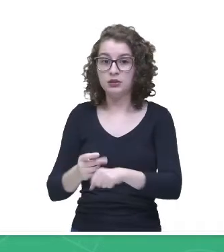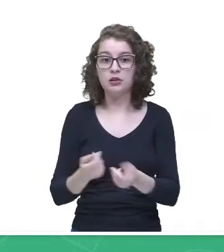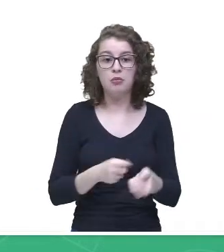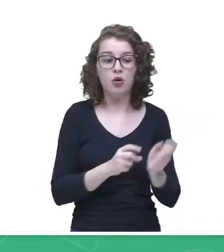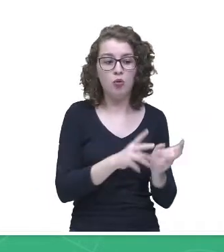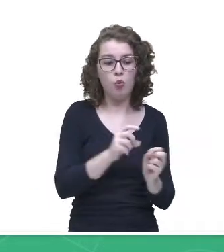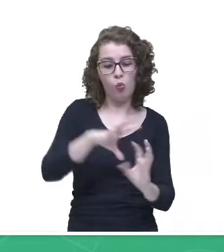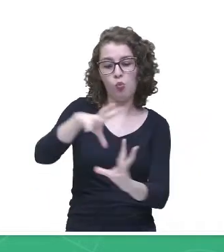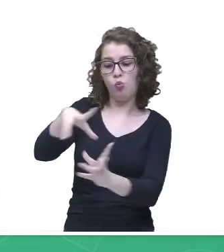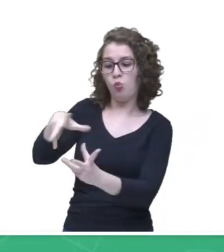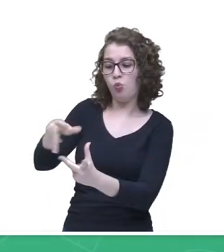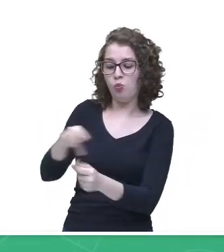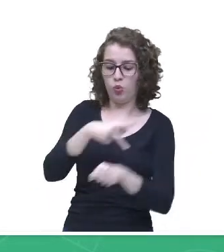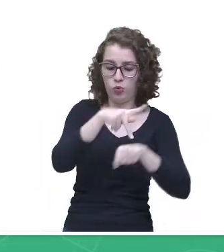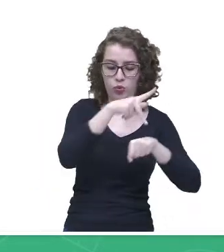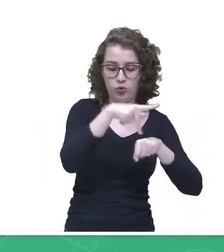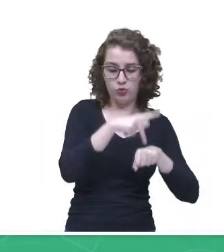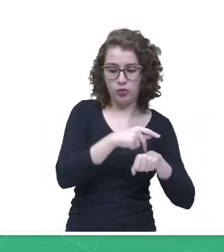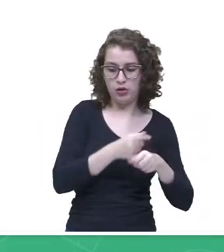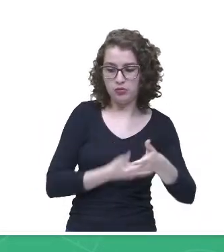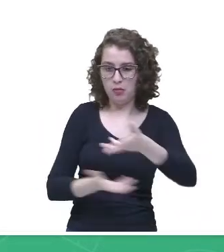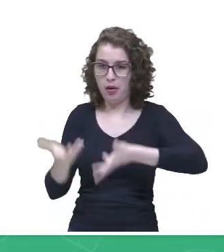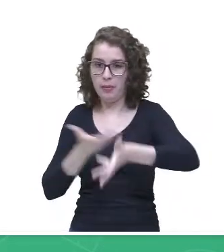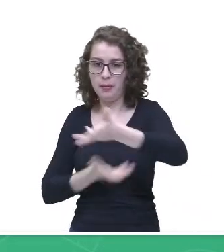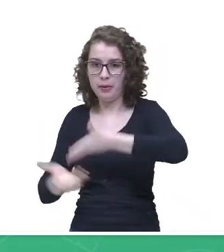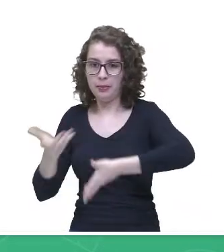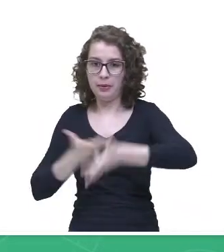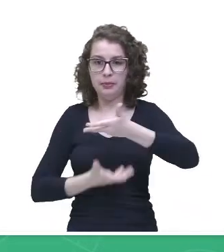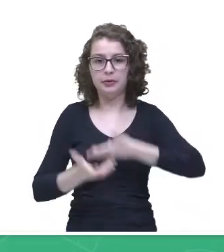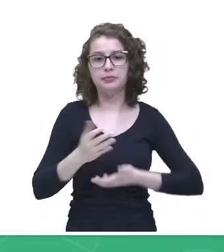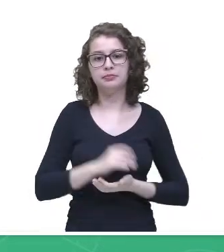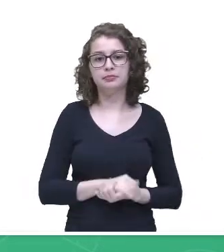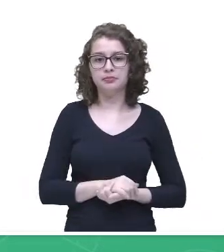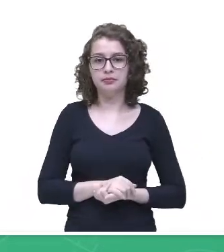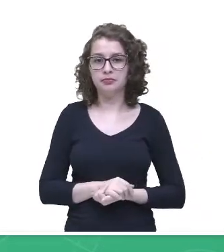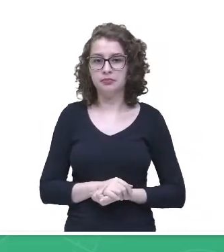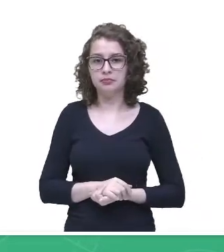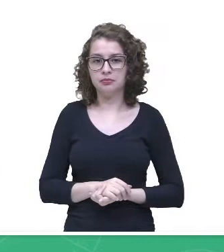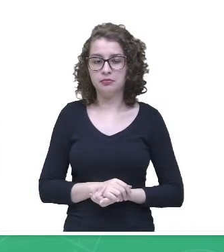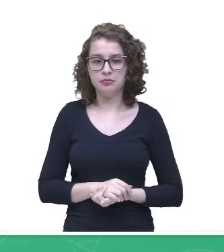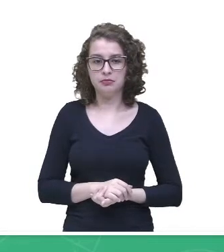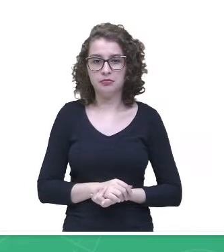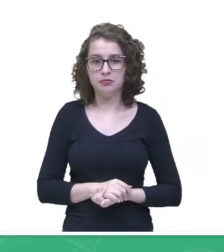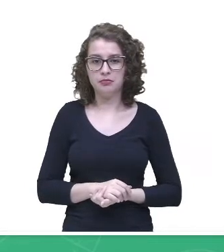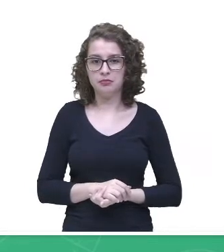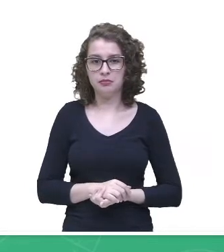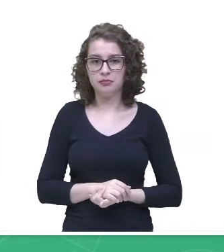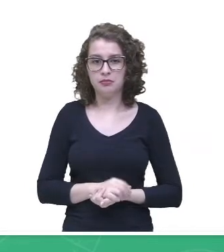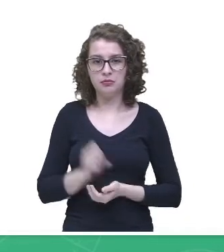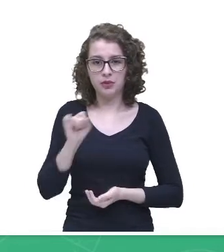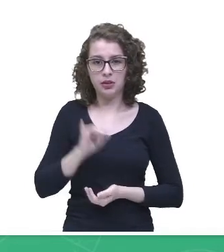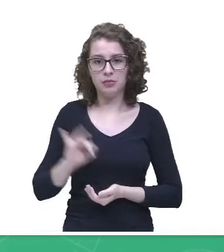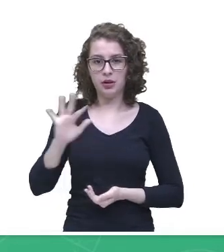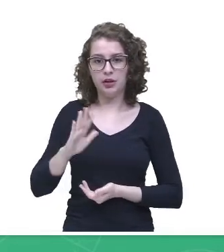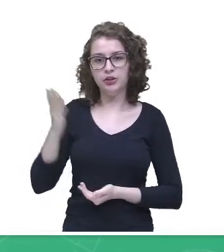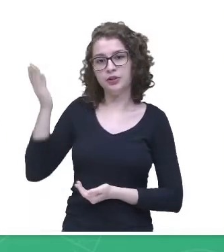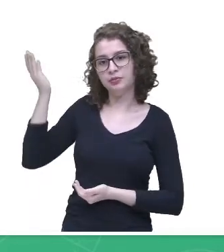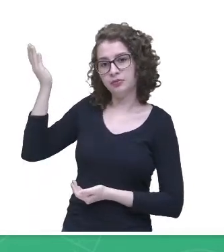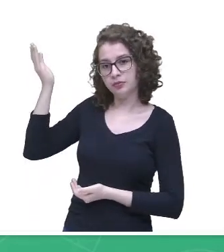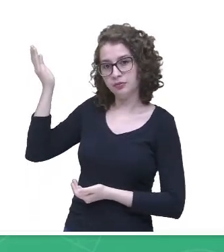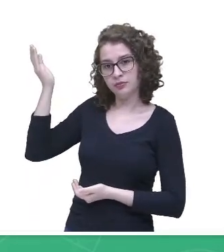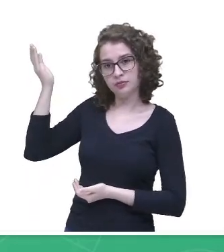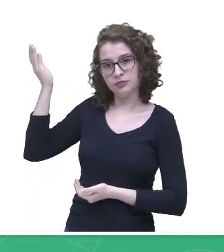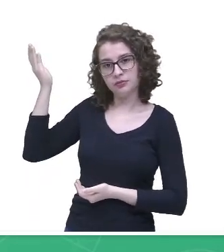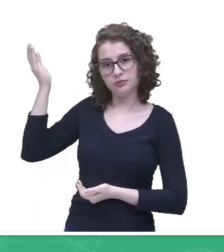quando a gente fala dos mercados mundiais, né, eu peço que vocês observem esse mapa, né?